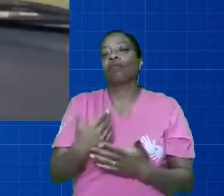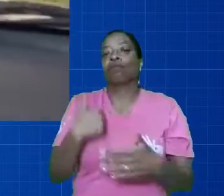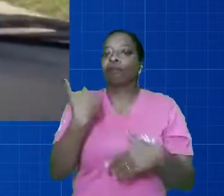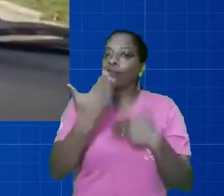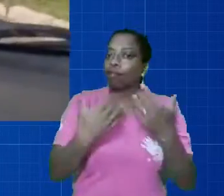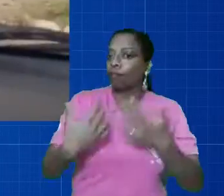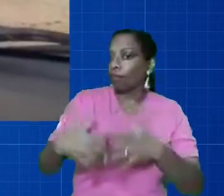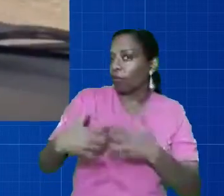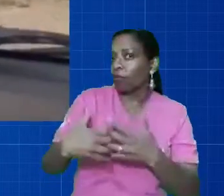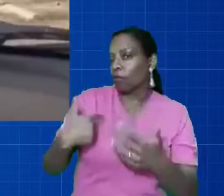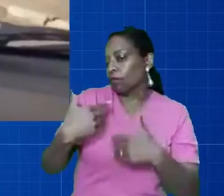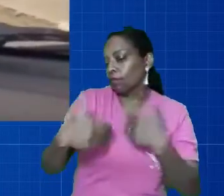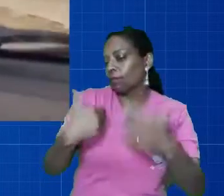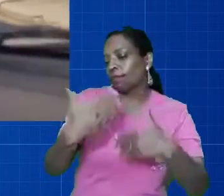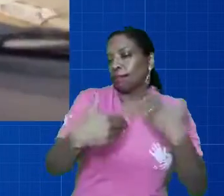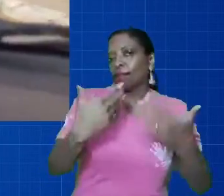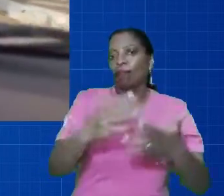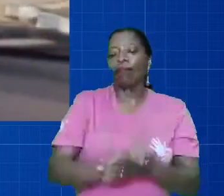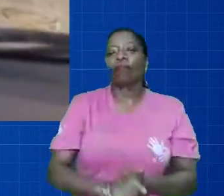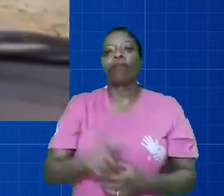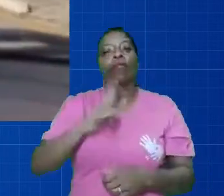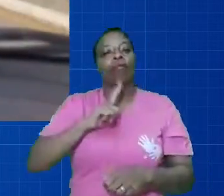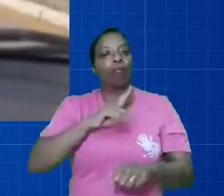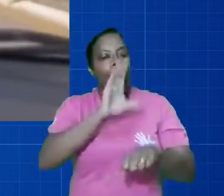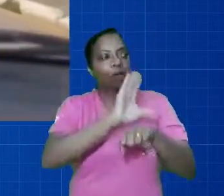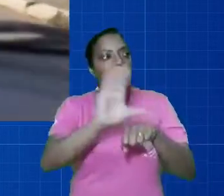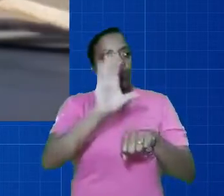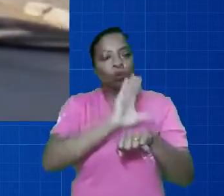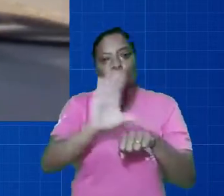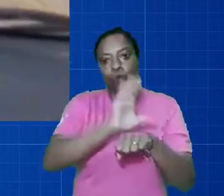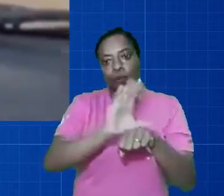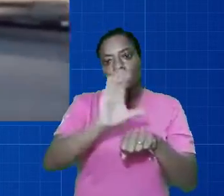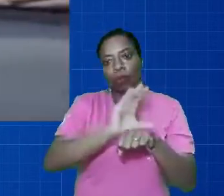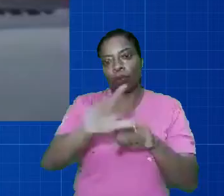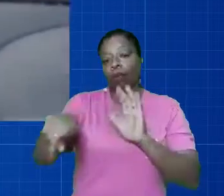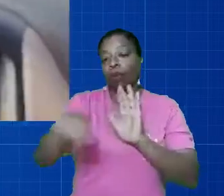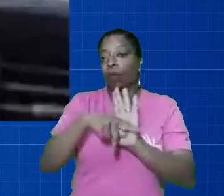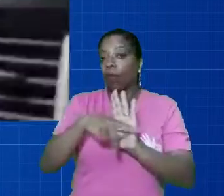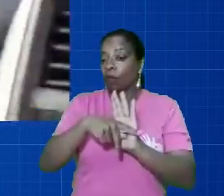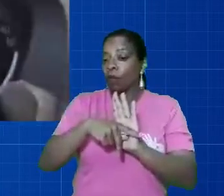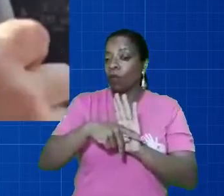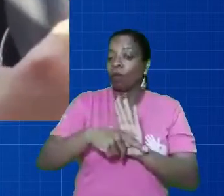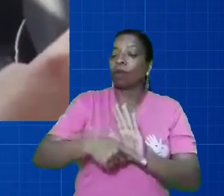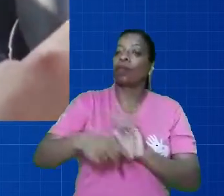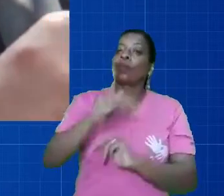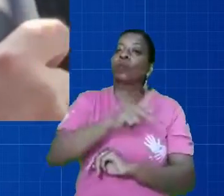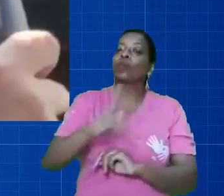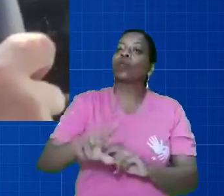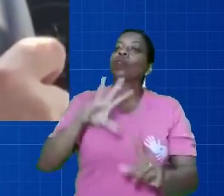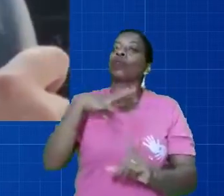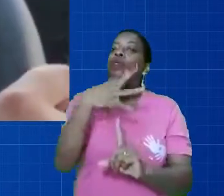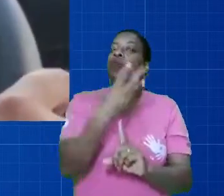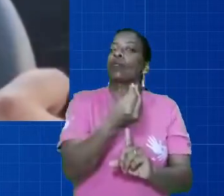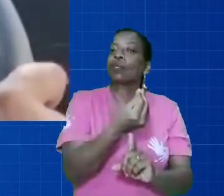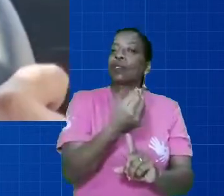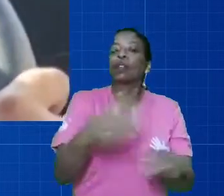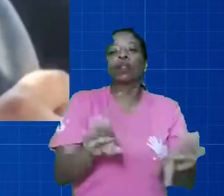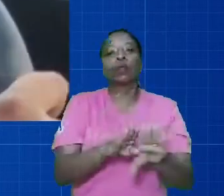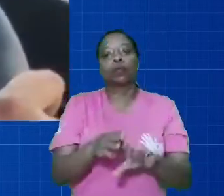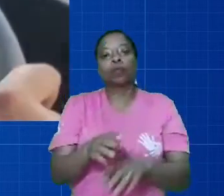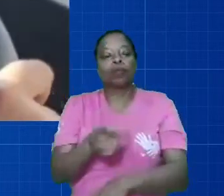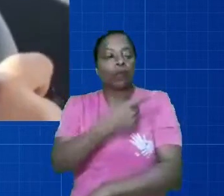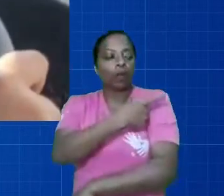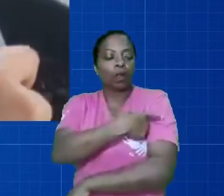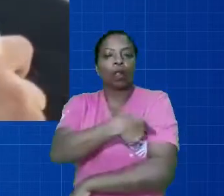Aqui nós tivemos cursos também para as professoras de arte, para as professoras de anos iniciais, anos finais,